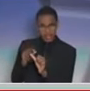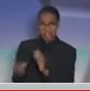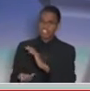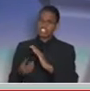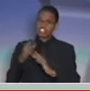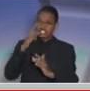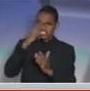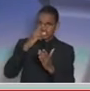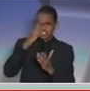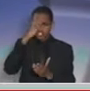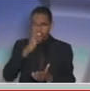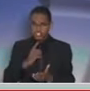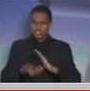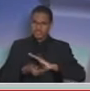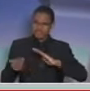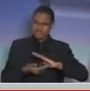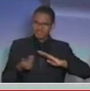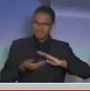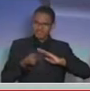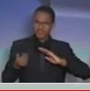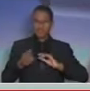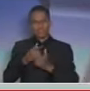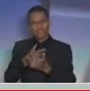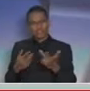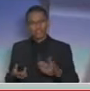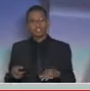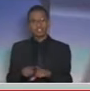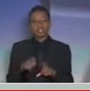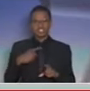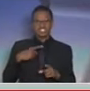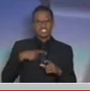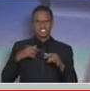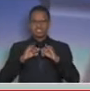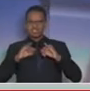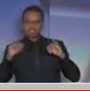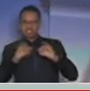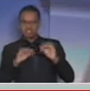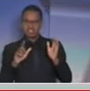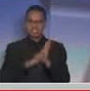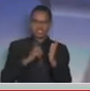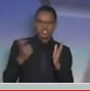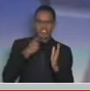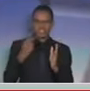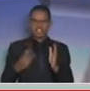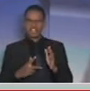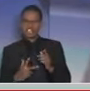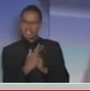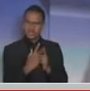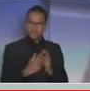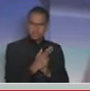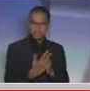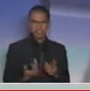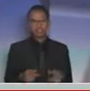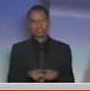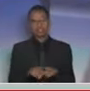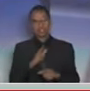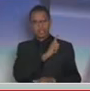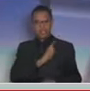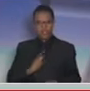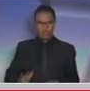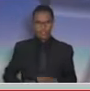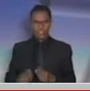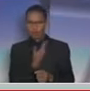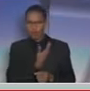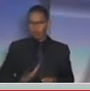previdenciários e trabalhistas. Mesmo com todo o boicote da imprensa, do governo, né, houve sim